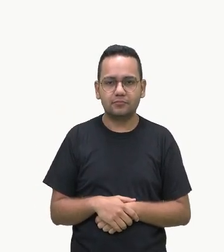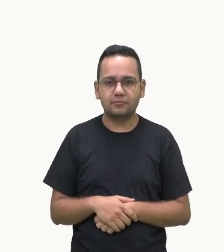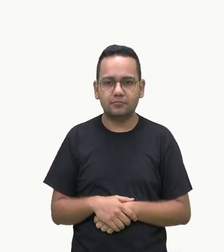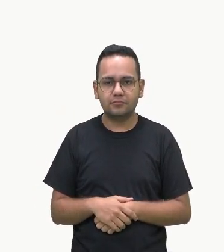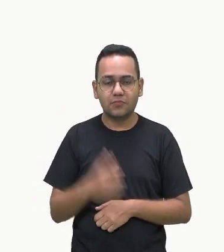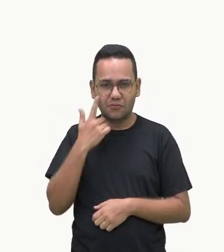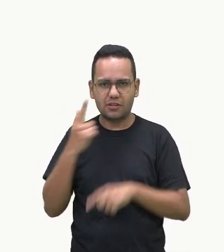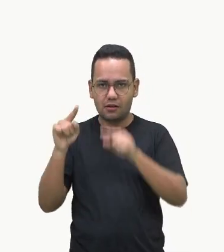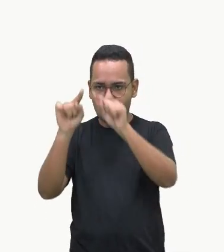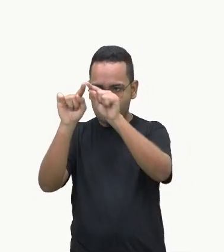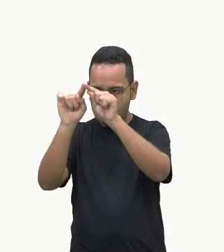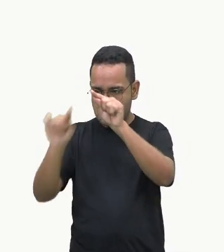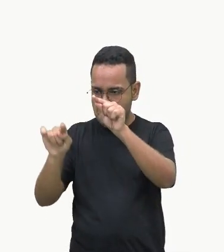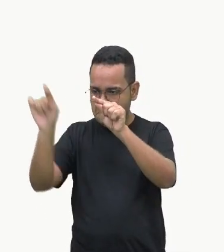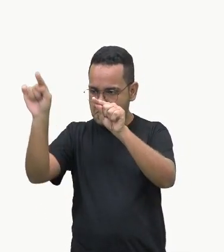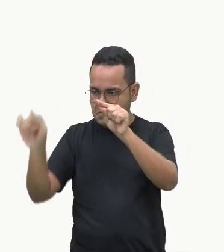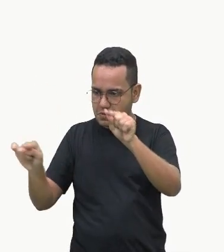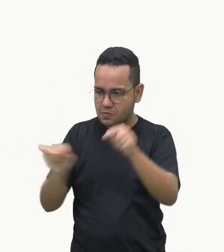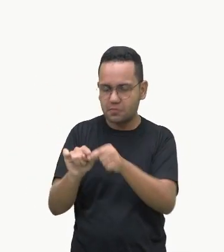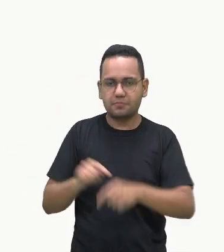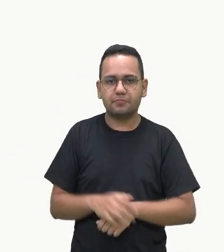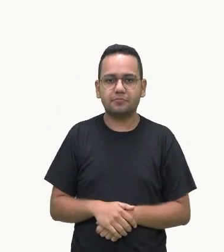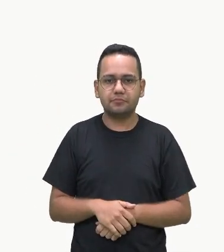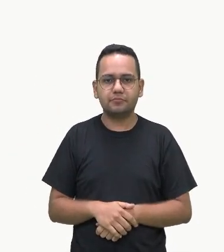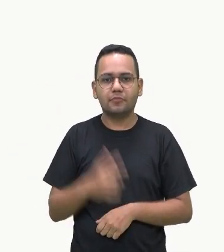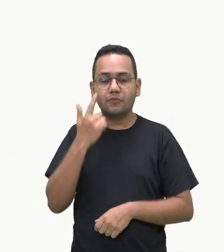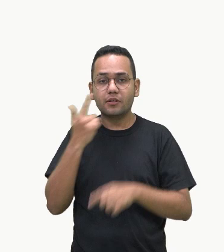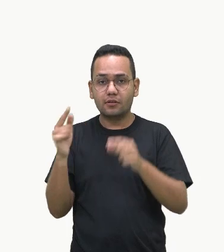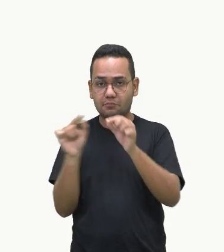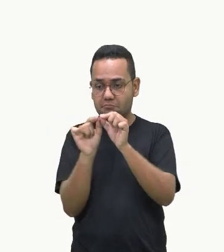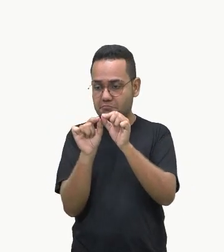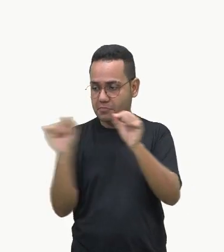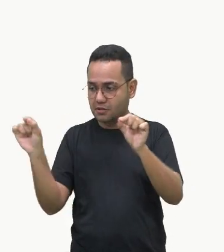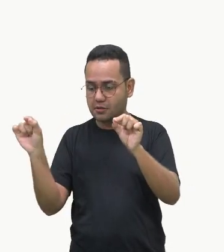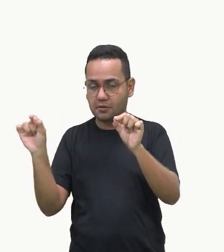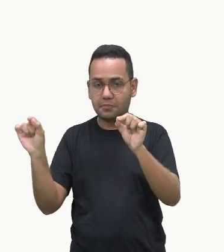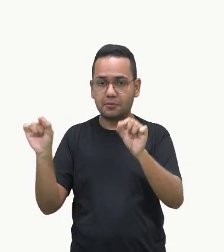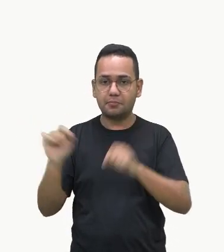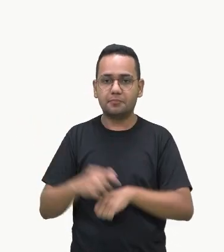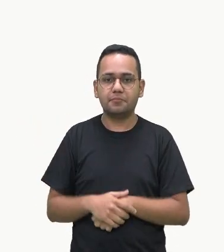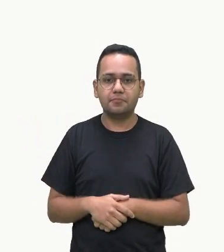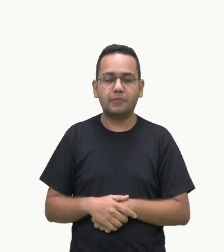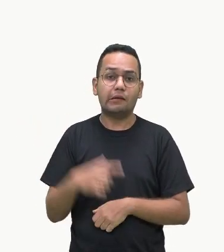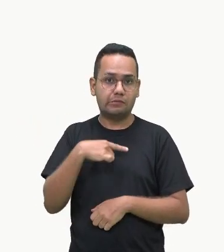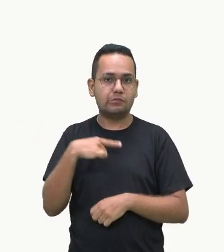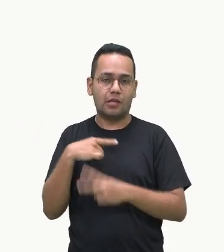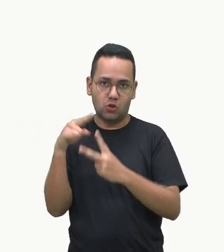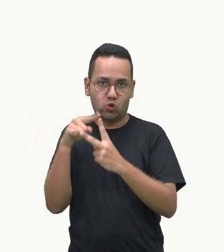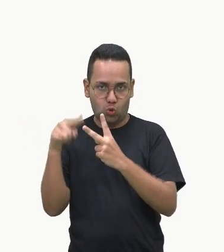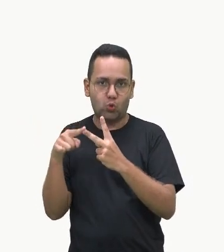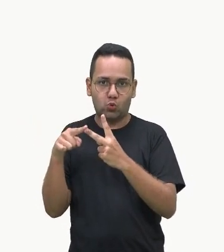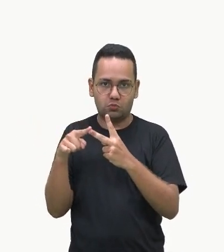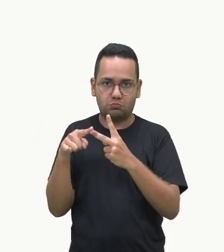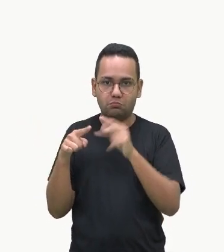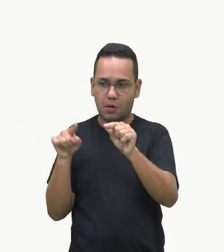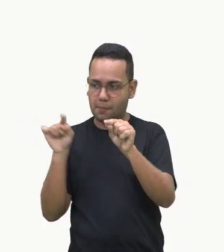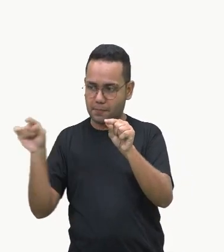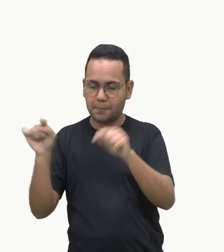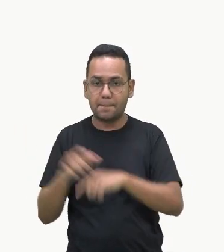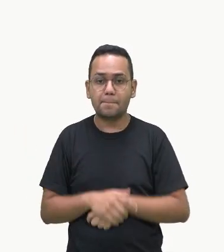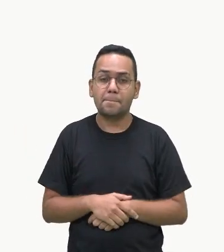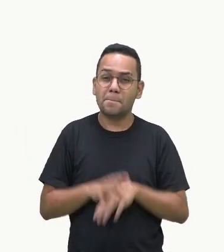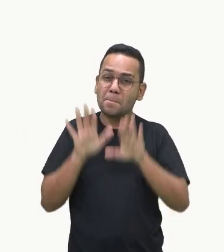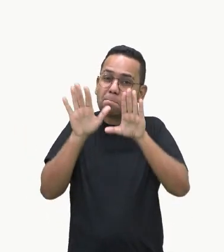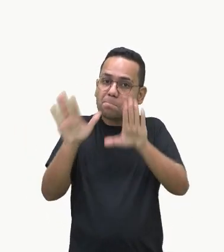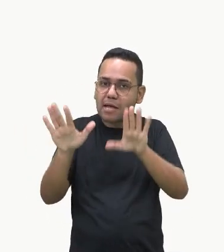qualquer posição, você pode traçar a reta aqui, ela vai passar em 2 pontos aqui diferentes. Mas se